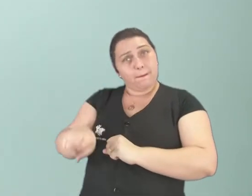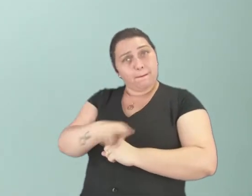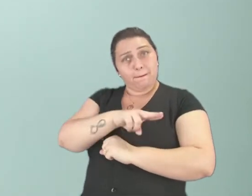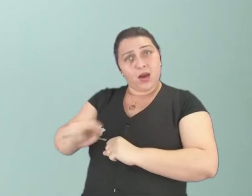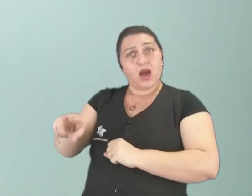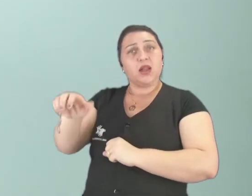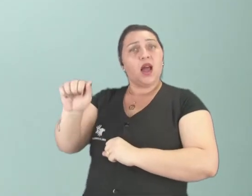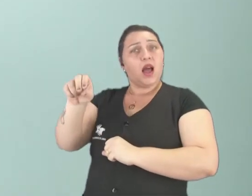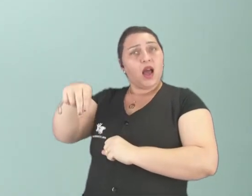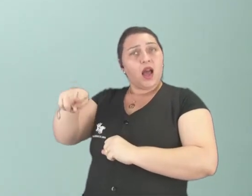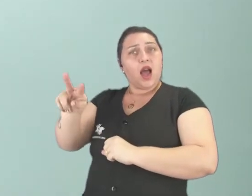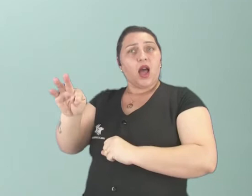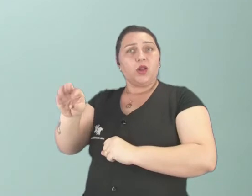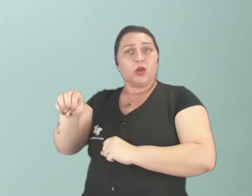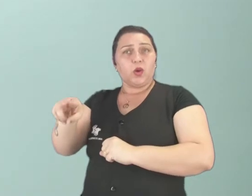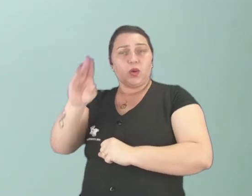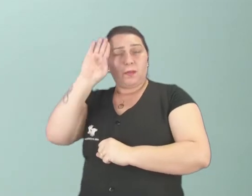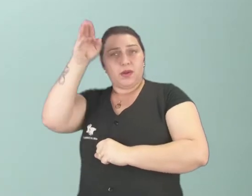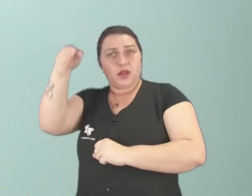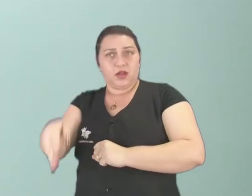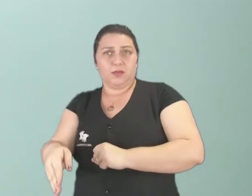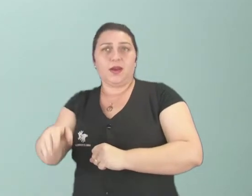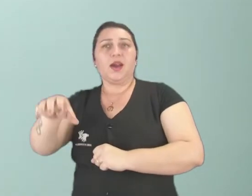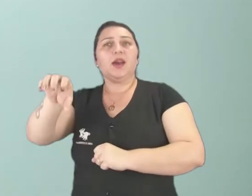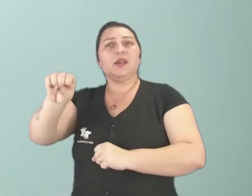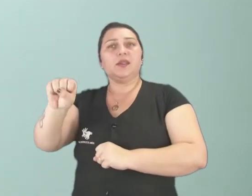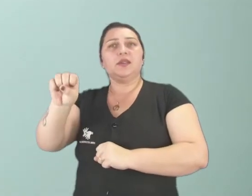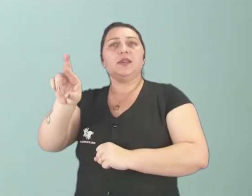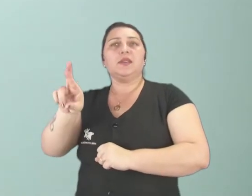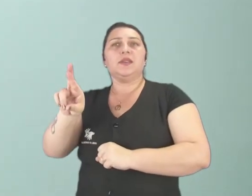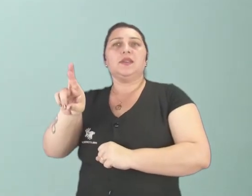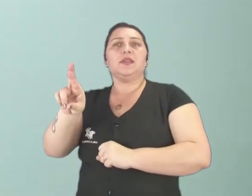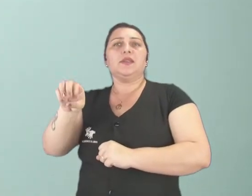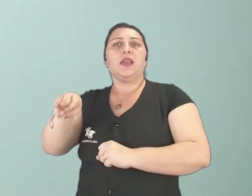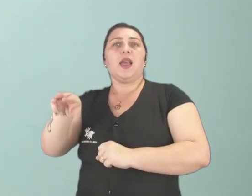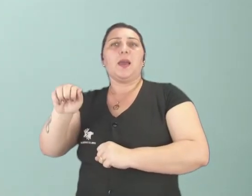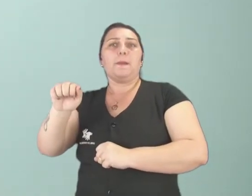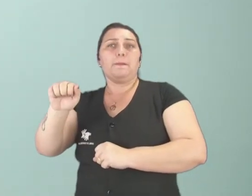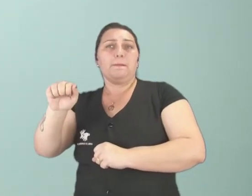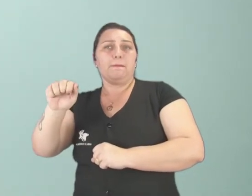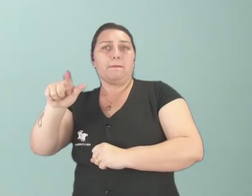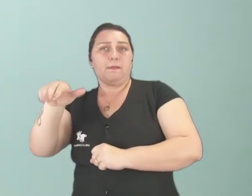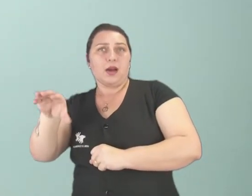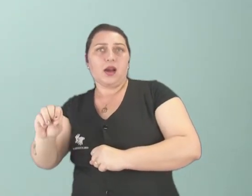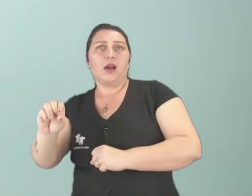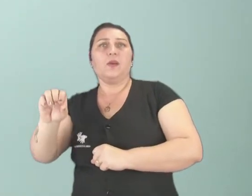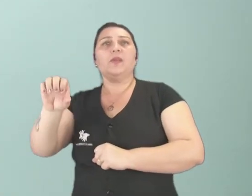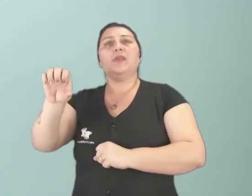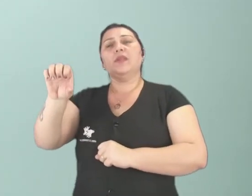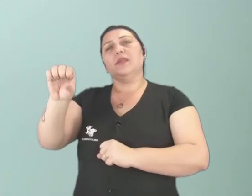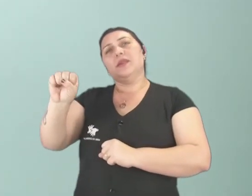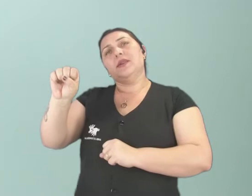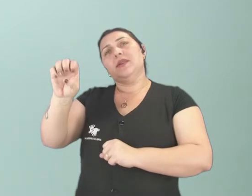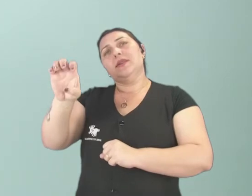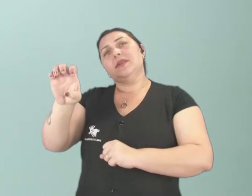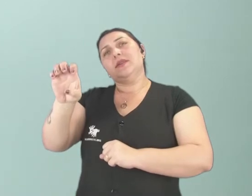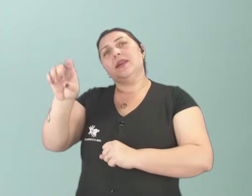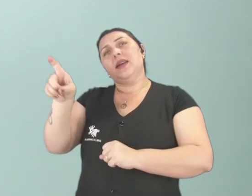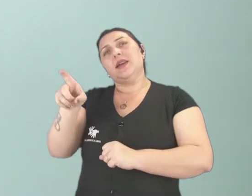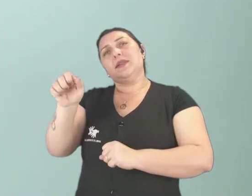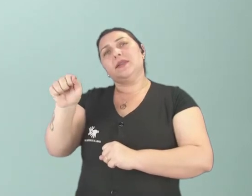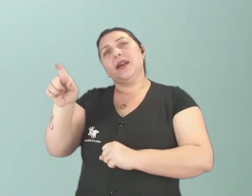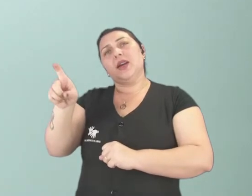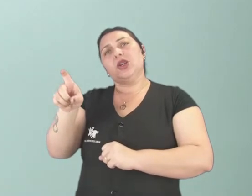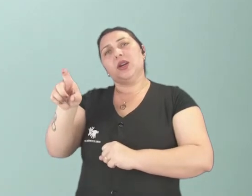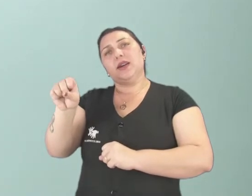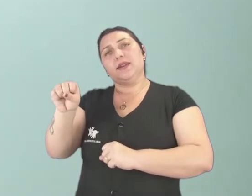Vieira. Principalmente tem um sermão dele, que é o Sermão da Sexagésima, que é muito conhecido, difundido, e